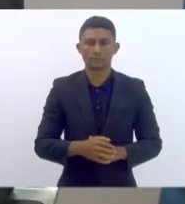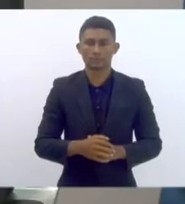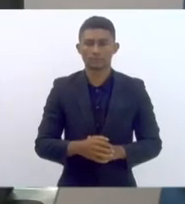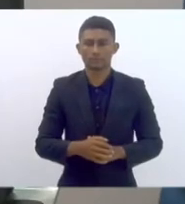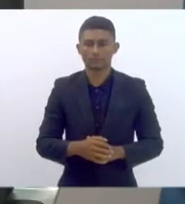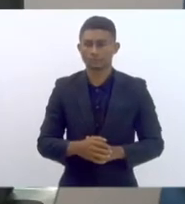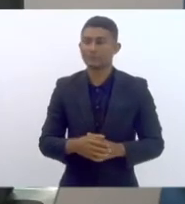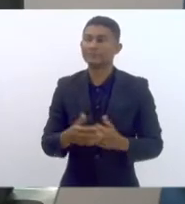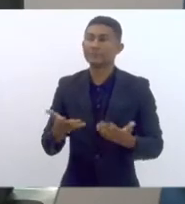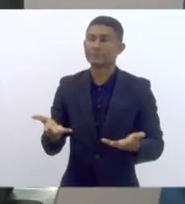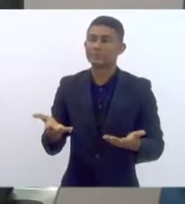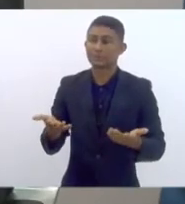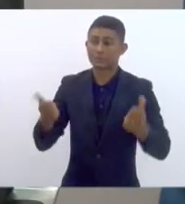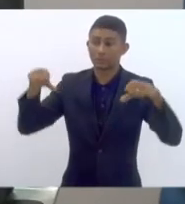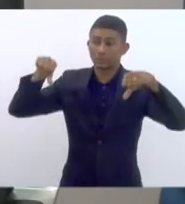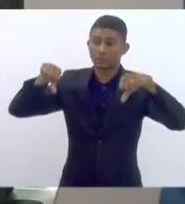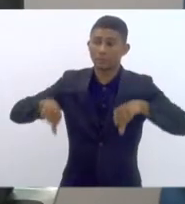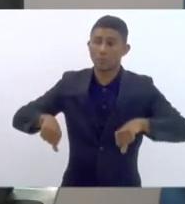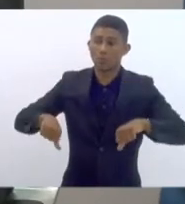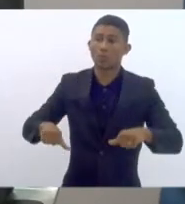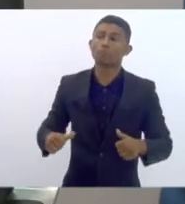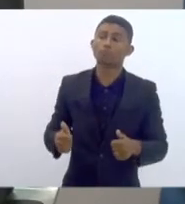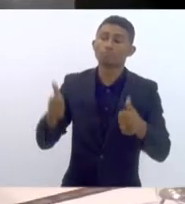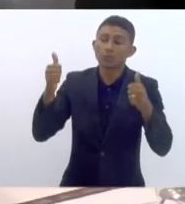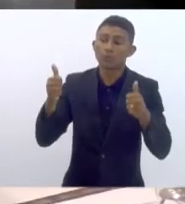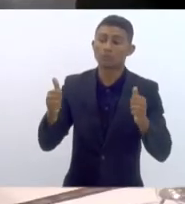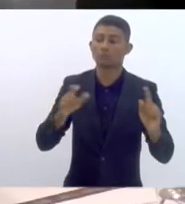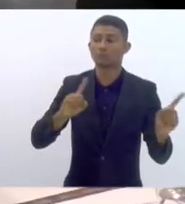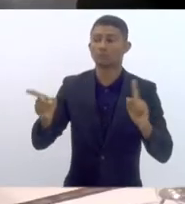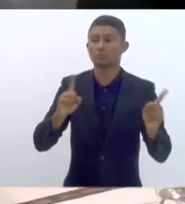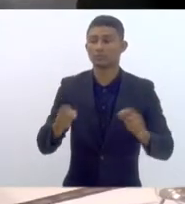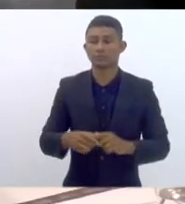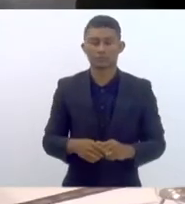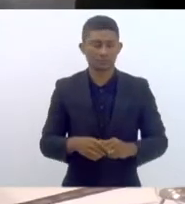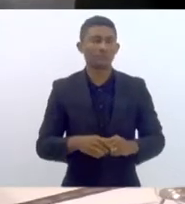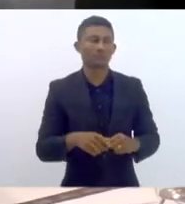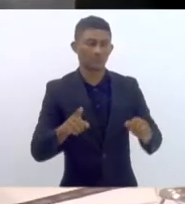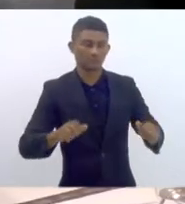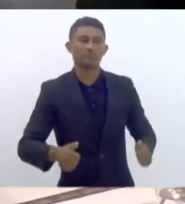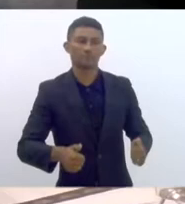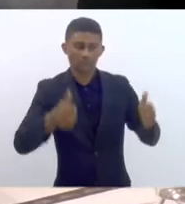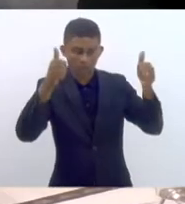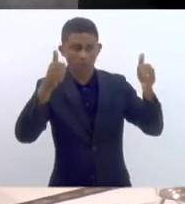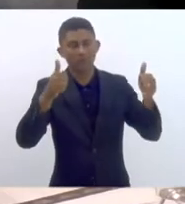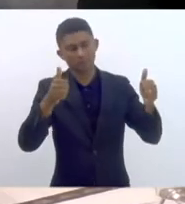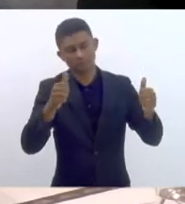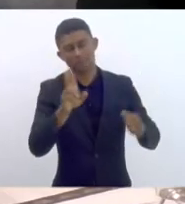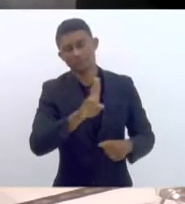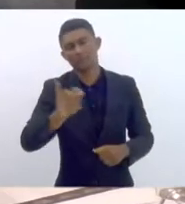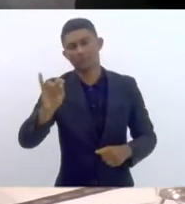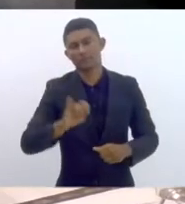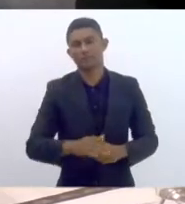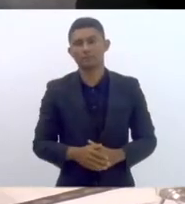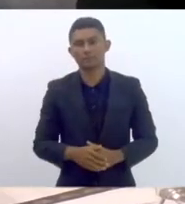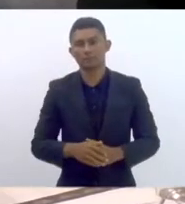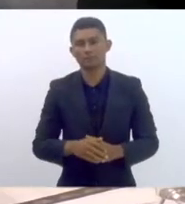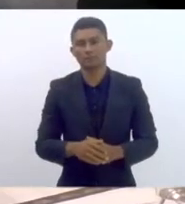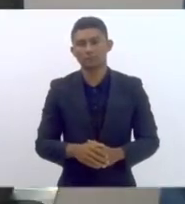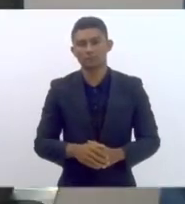isso é pior ou melhor, Diana? Não, vai dar uma melhoradinha. Pequena, mas vai dar.